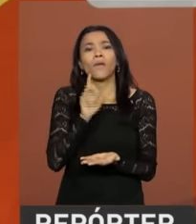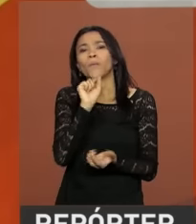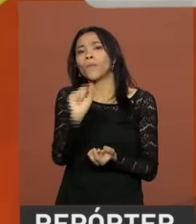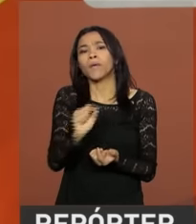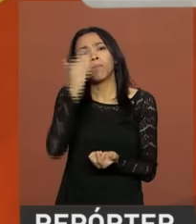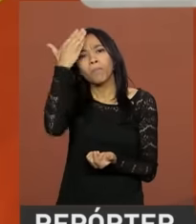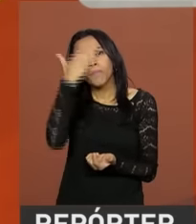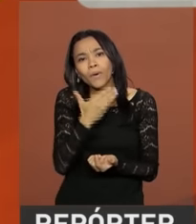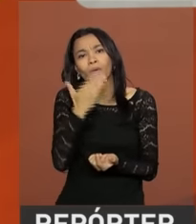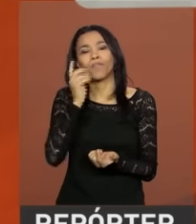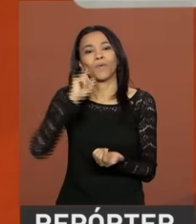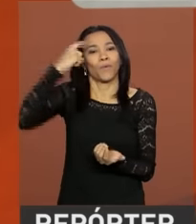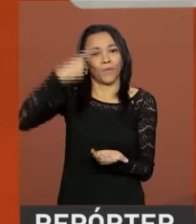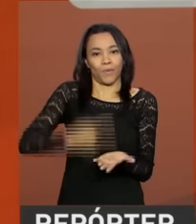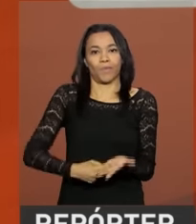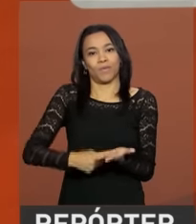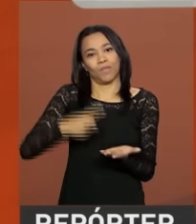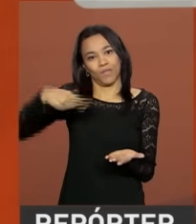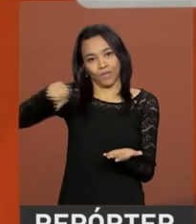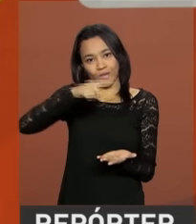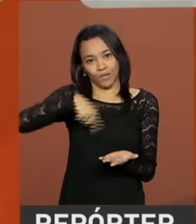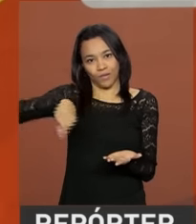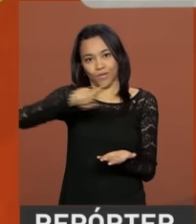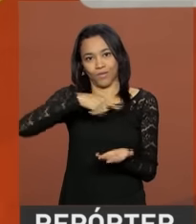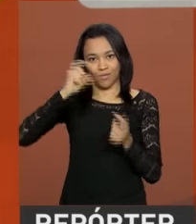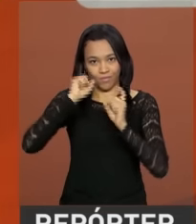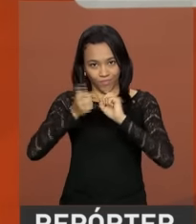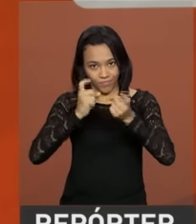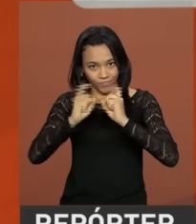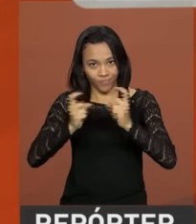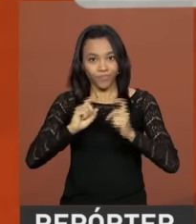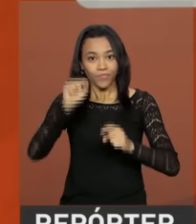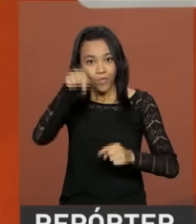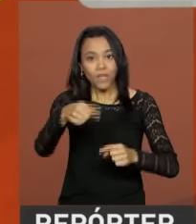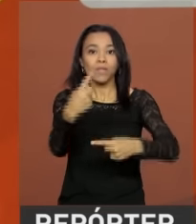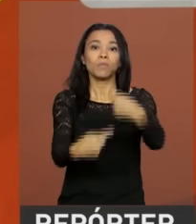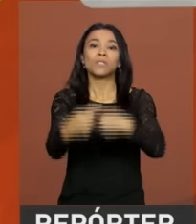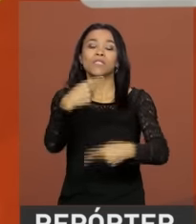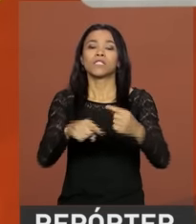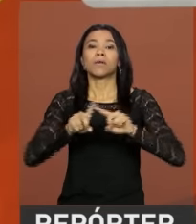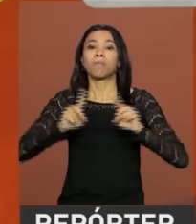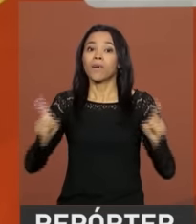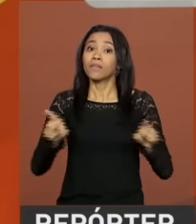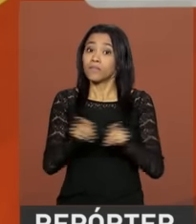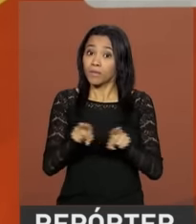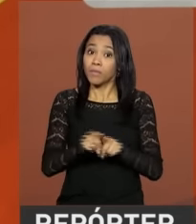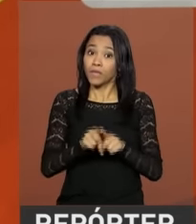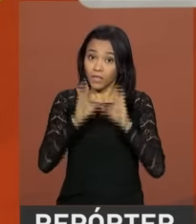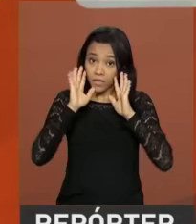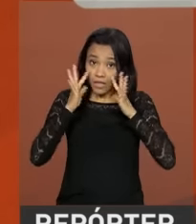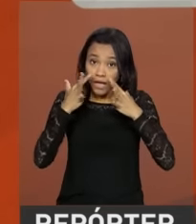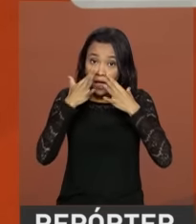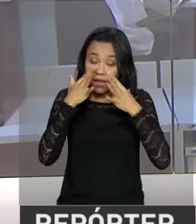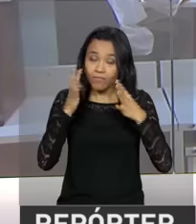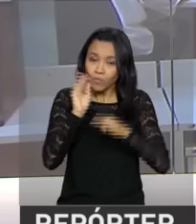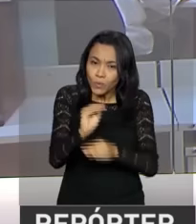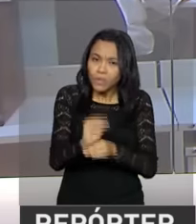uma prova do compromisso desta gestão com essa política, mas, acima de tudo, com estes agentes